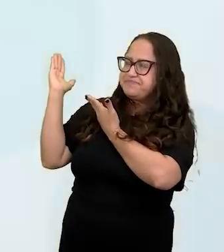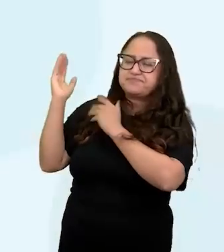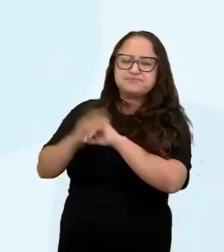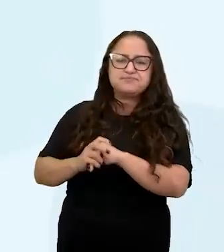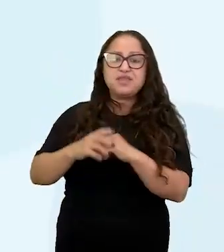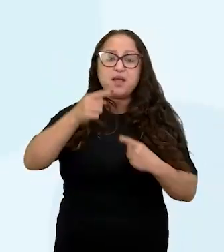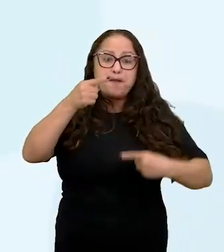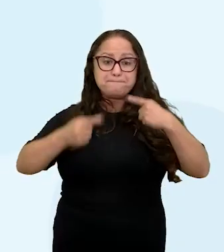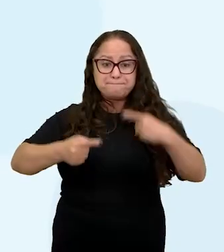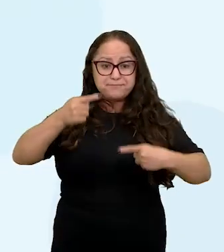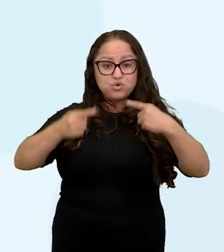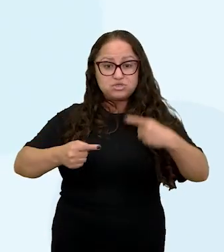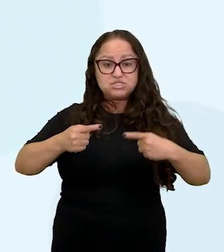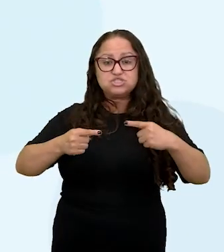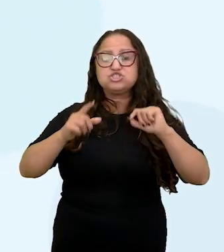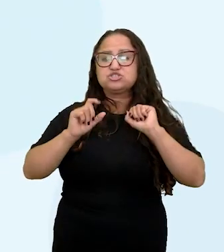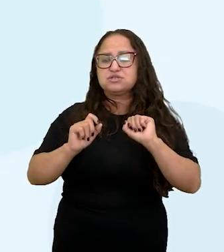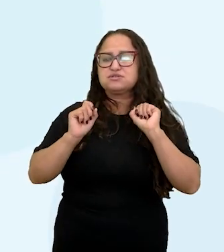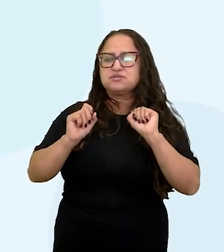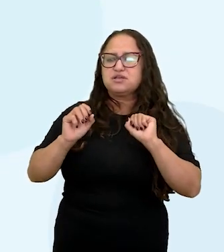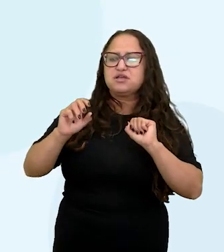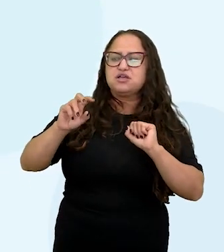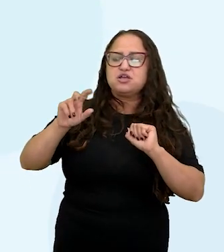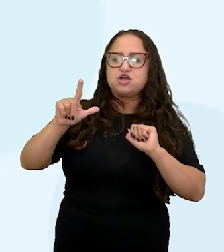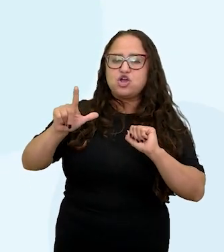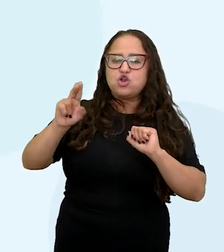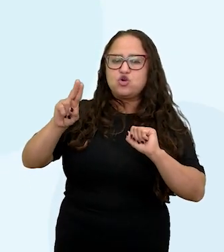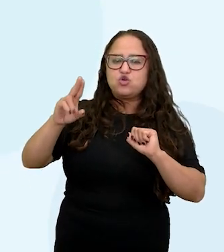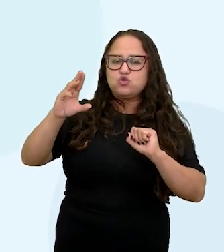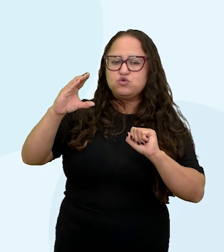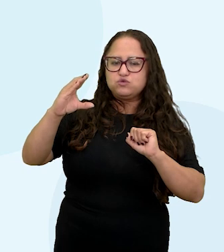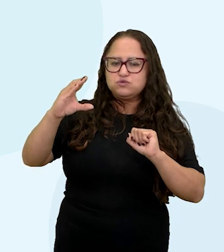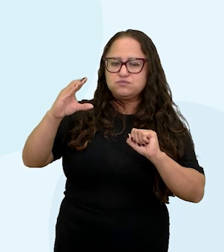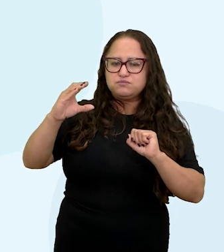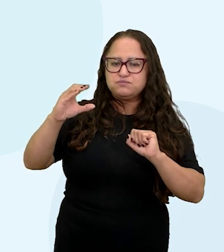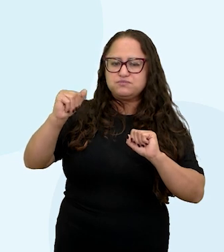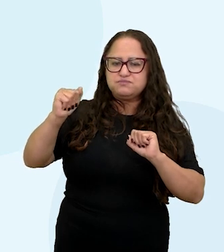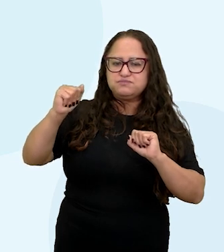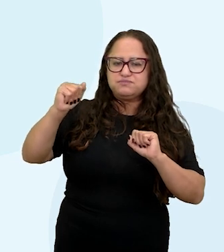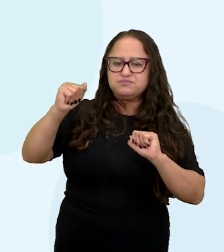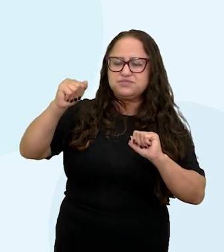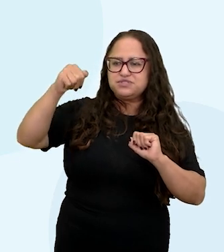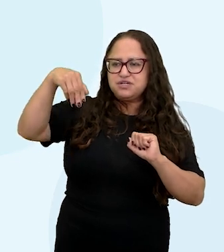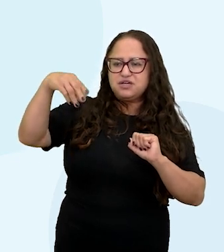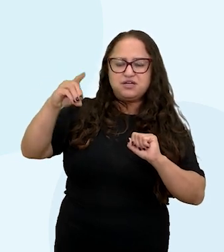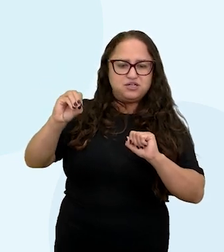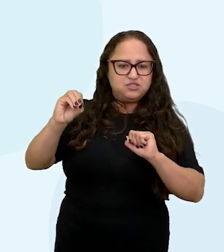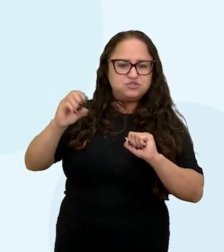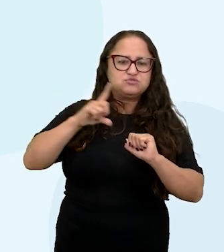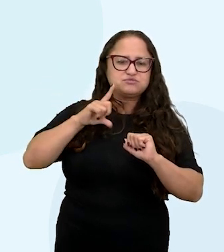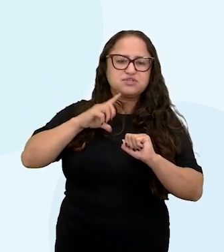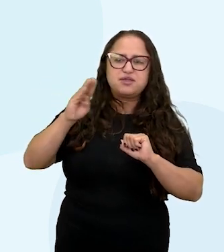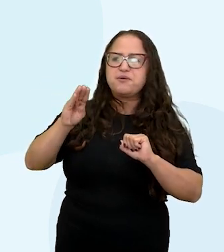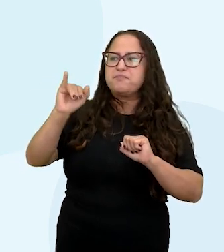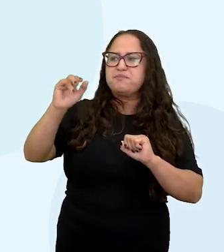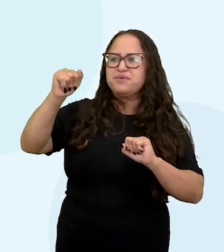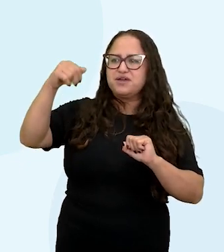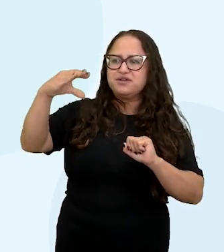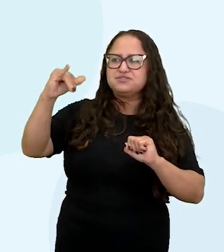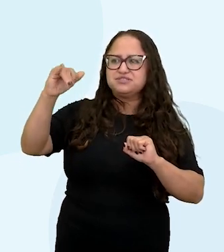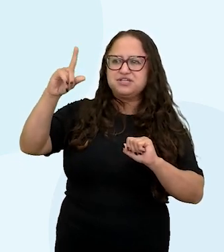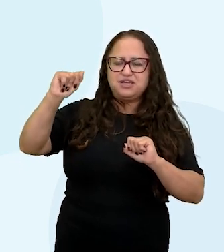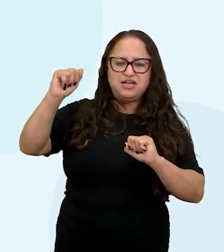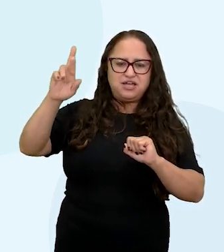que a política, né, é uma frase ali do Luciano Bianciardi, se for assim, legal, se não for, é o que tem para hoje.